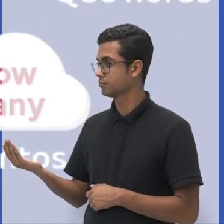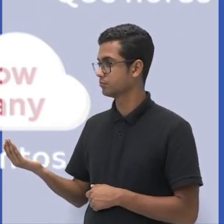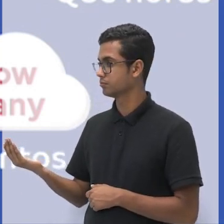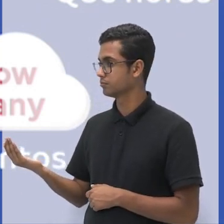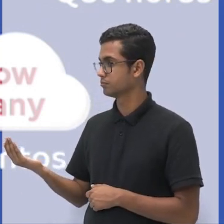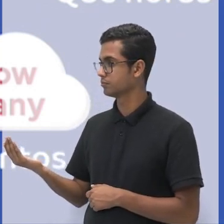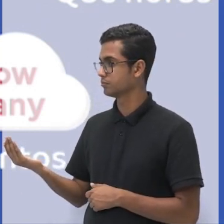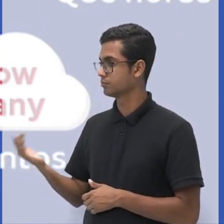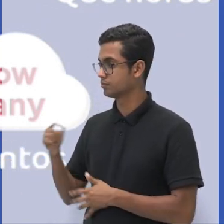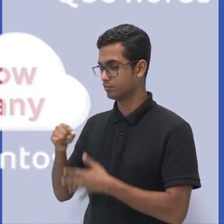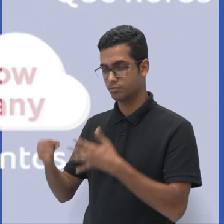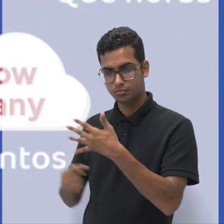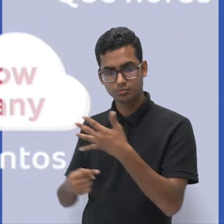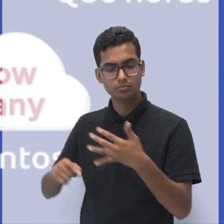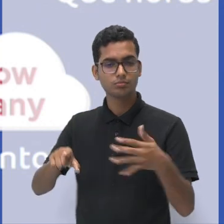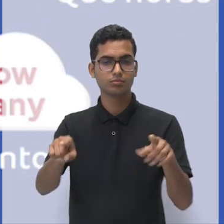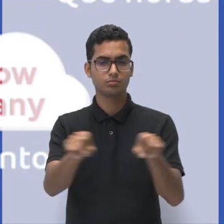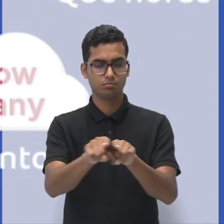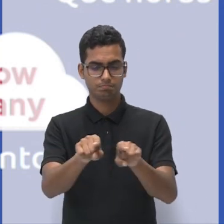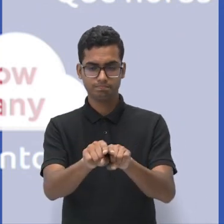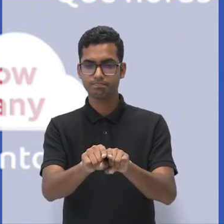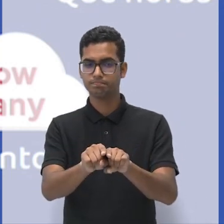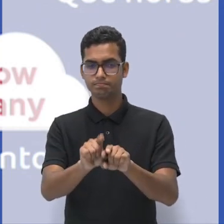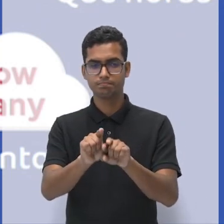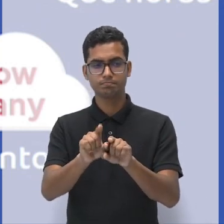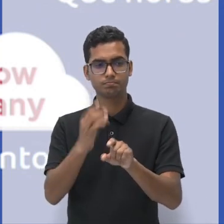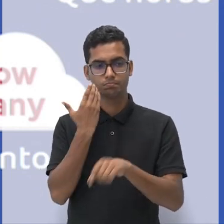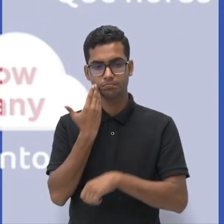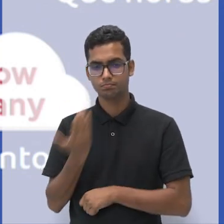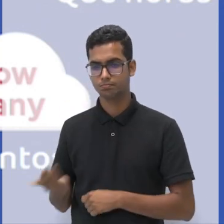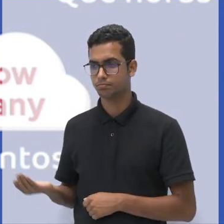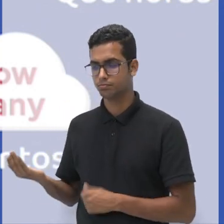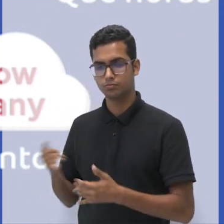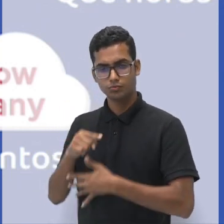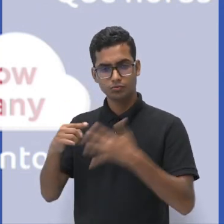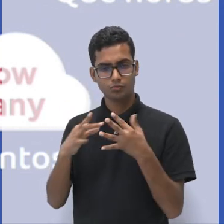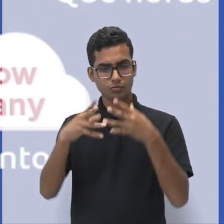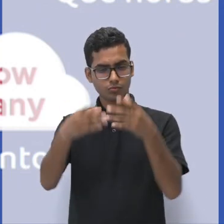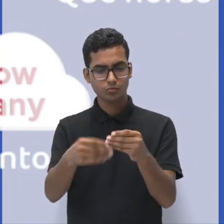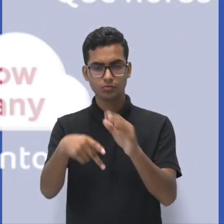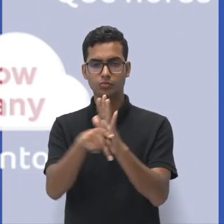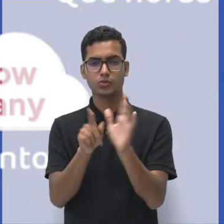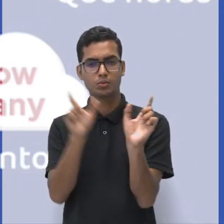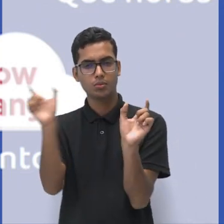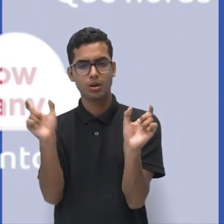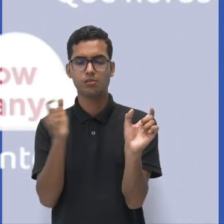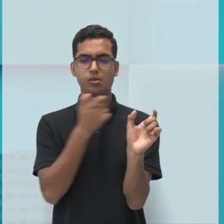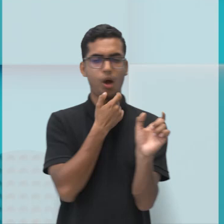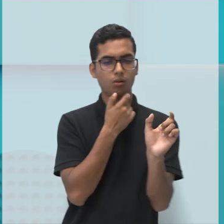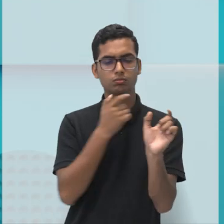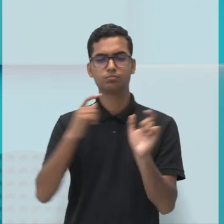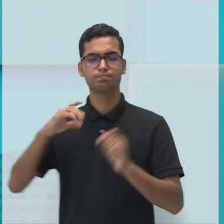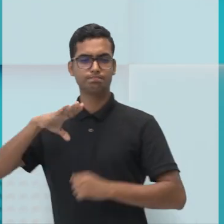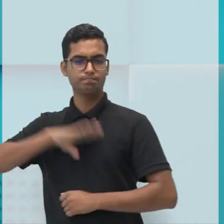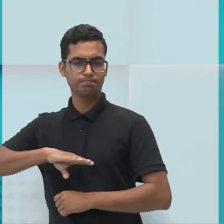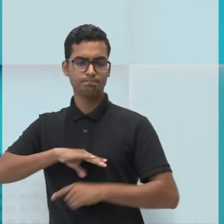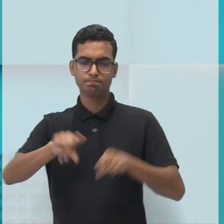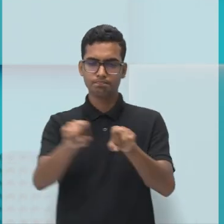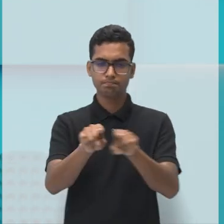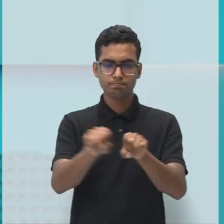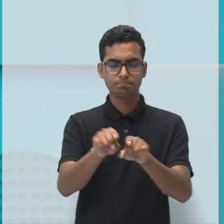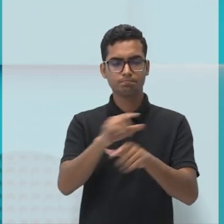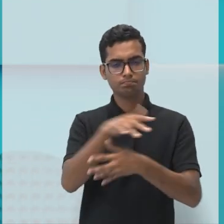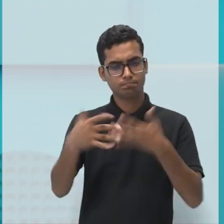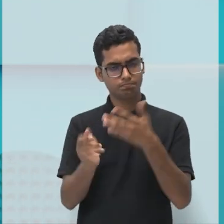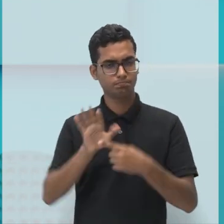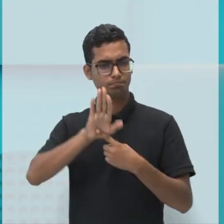you, how you doing, how's everything, é como, e how many, quantos, ok? Então esse how many